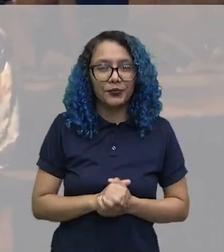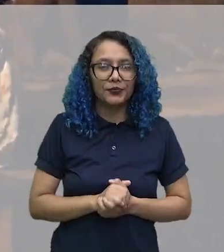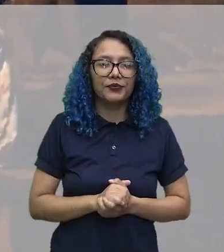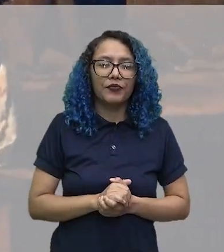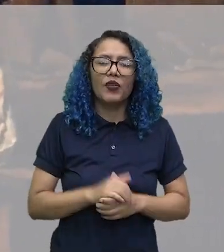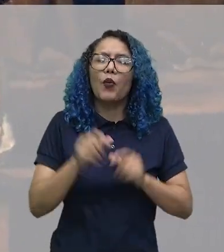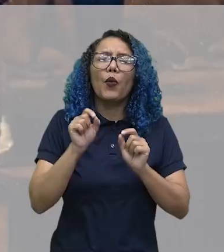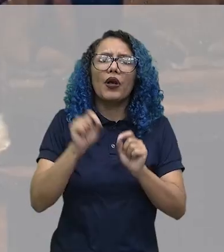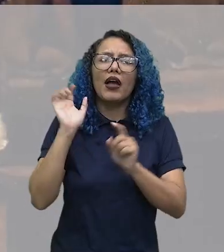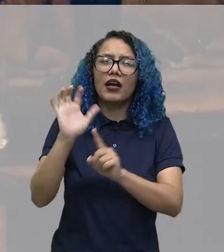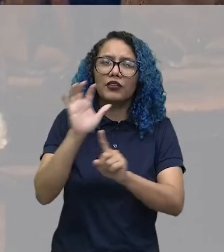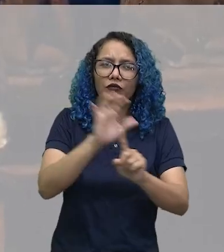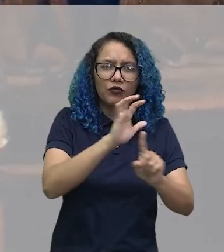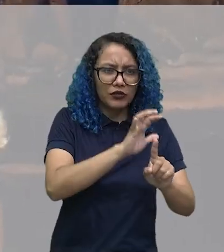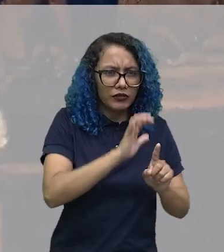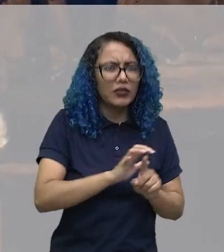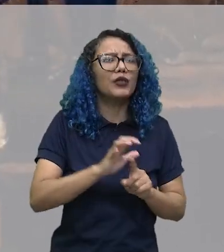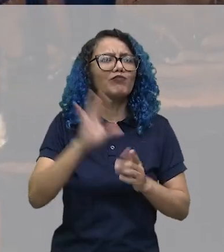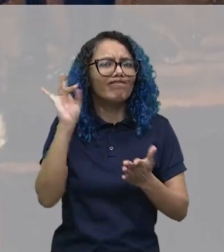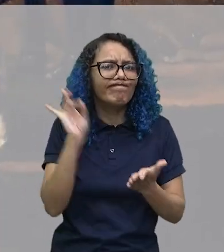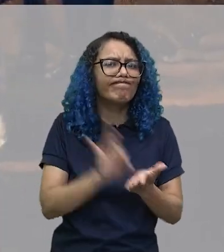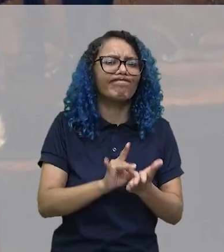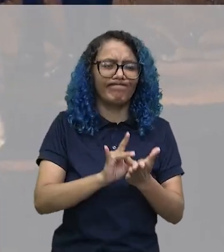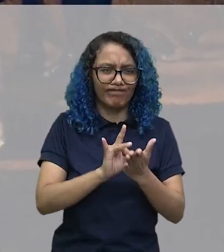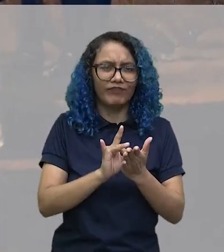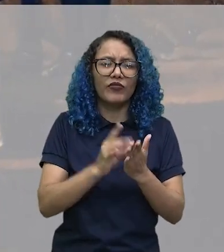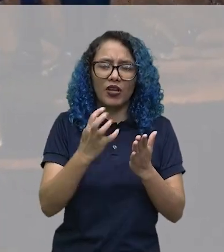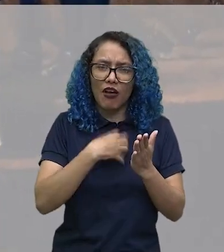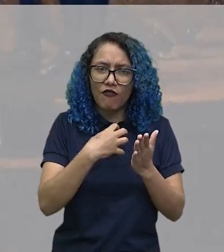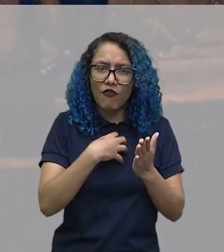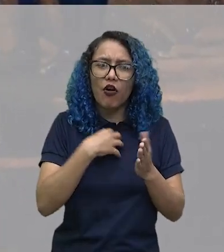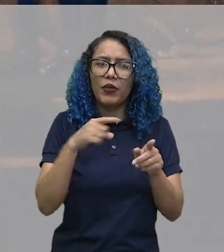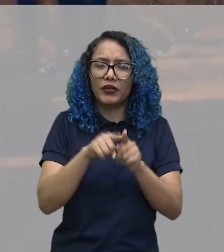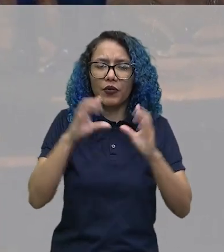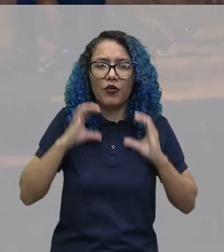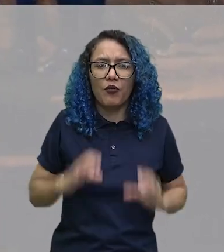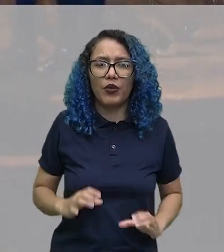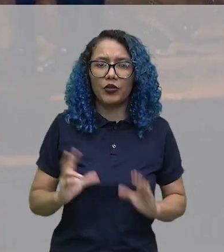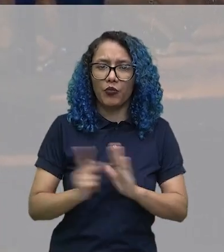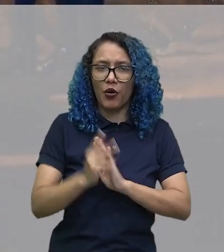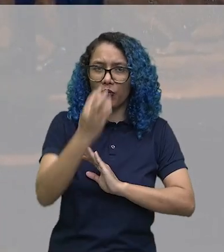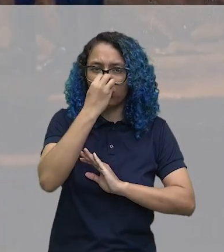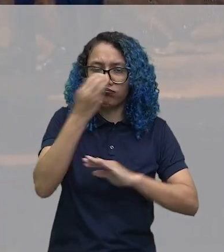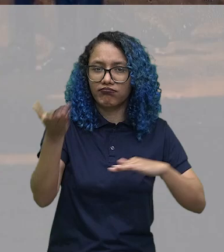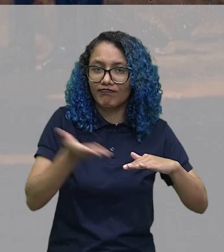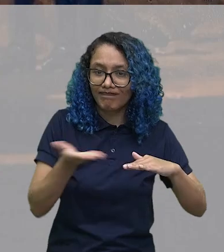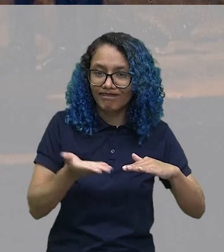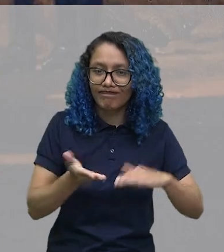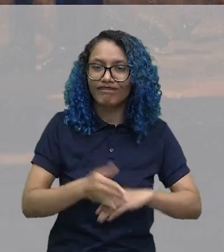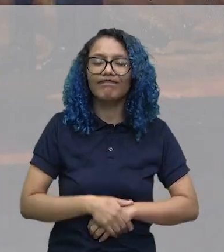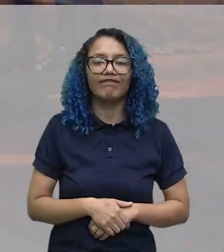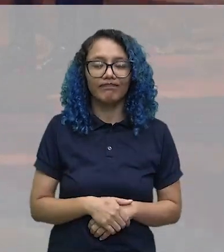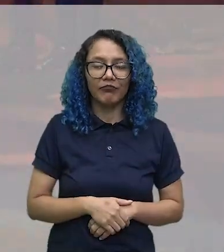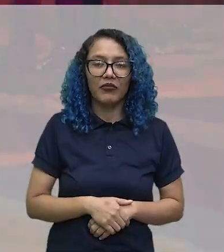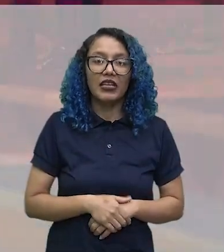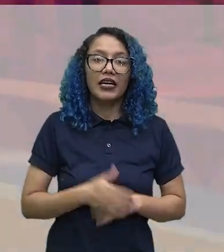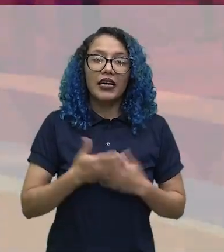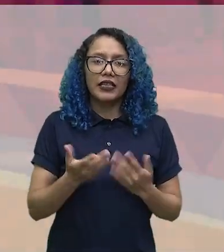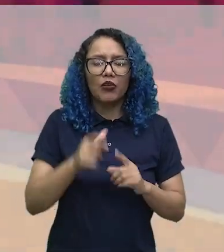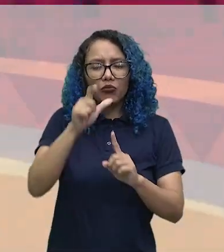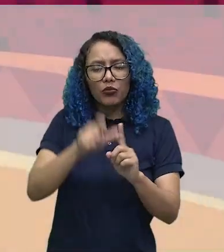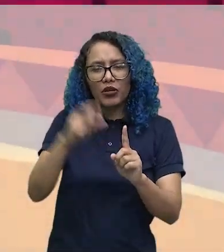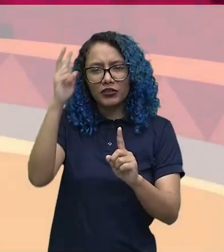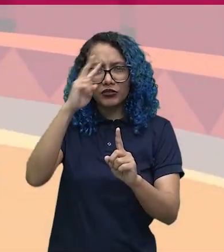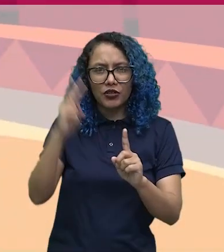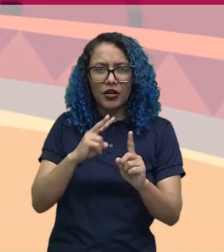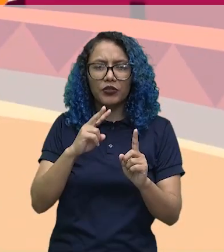Pierrot e Colombina, que influenciaram profundamente a estética e o comportamento do palhaço contemporâneo.